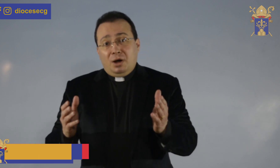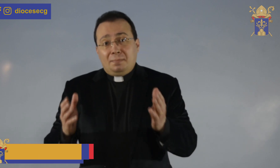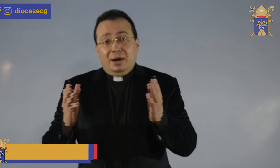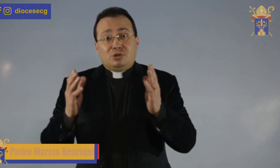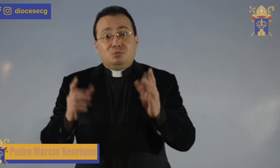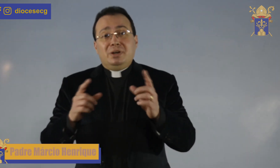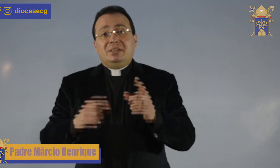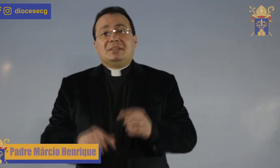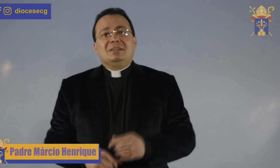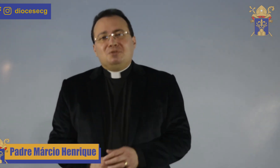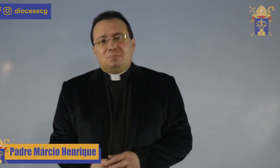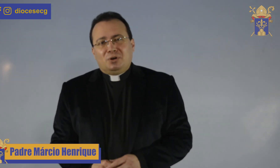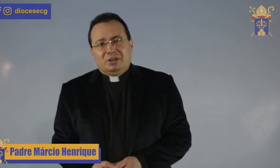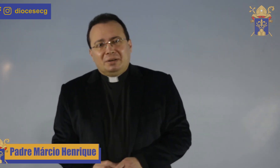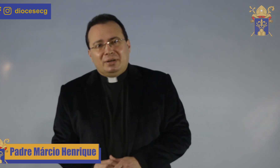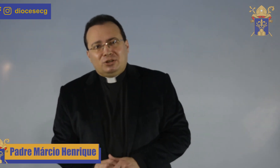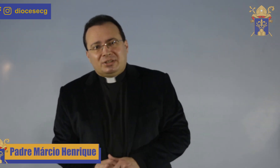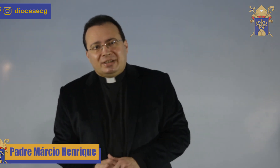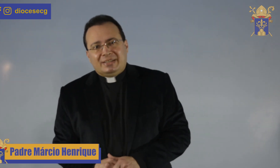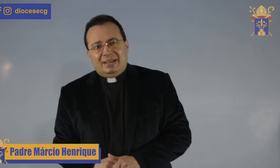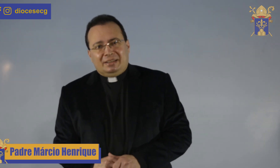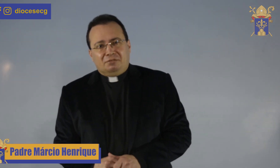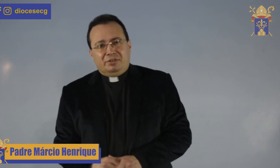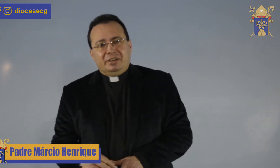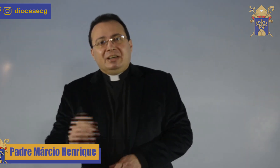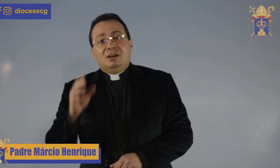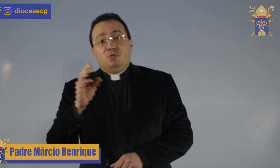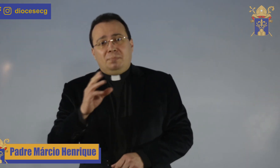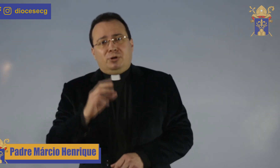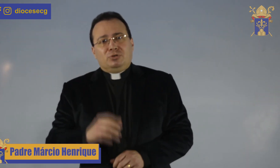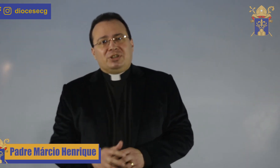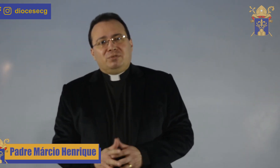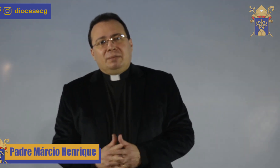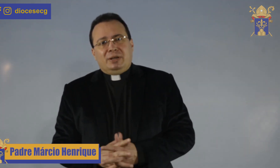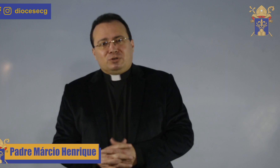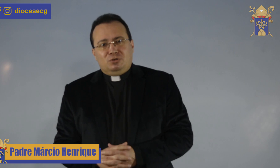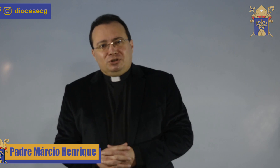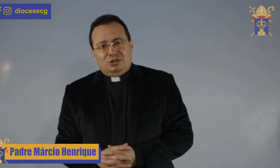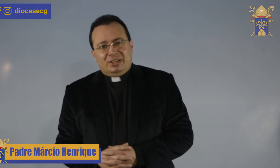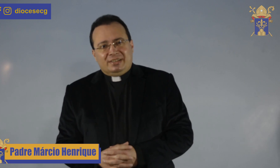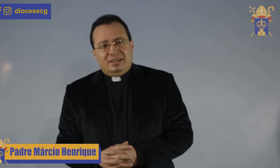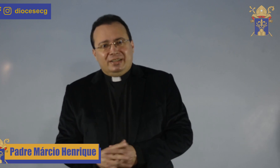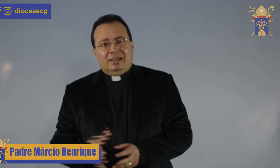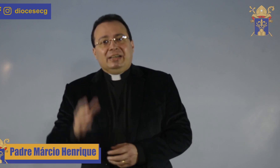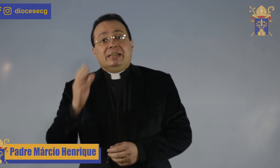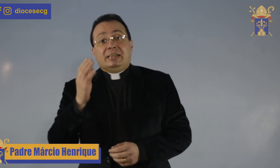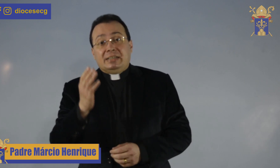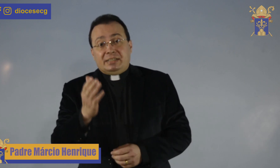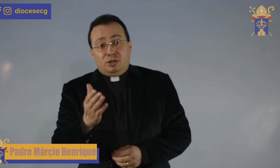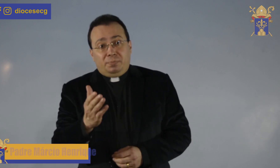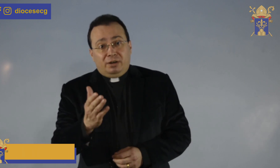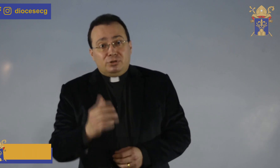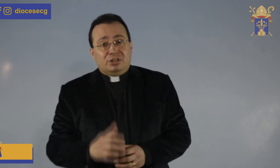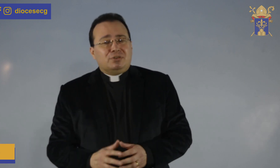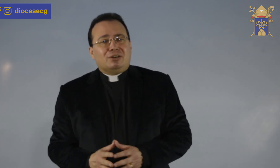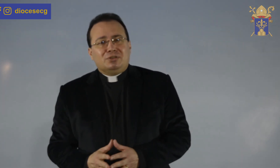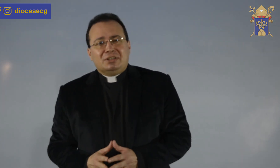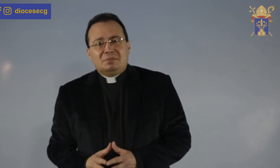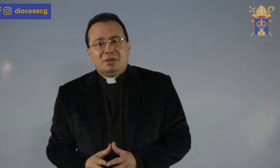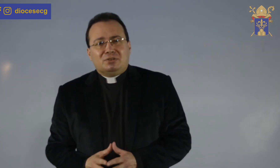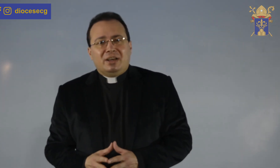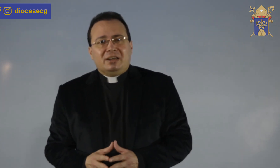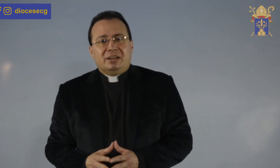Está no ar mais uma edição do programa Diocese na TV, uma produção da Pascom Diocesana, trazendo para você